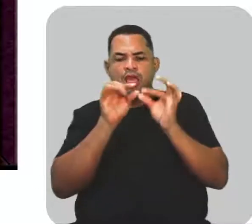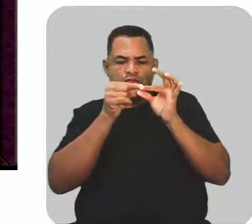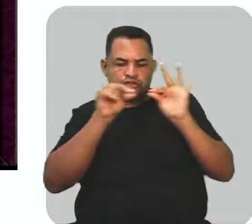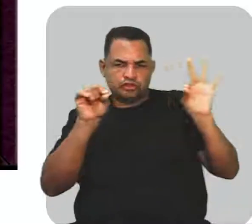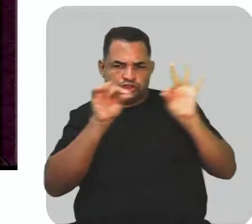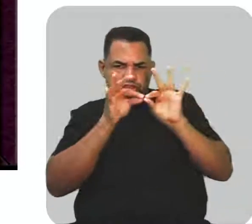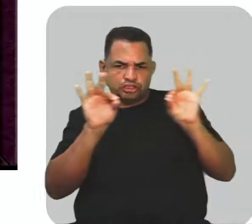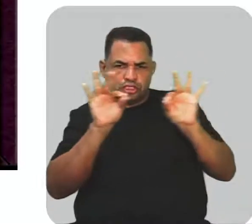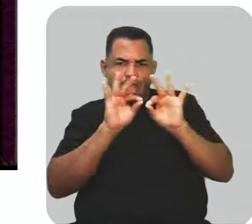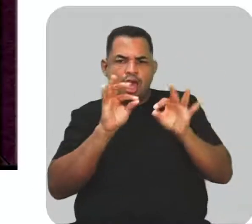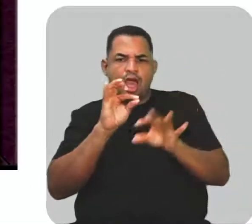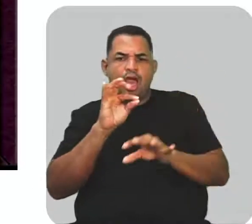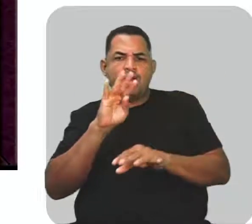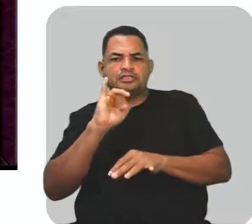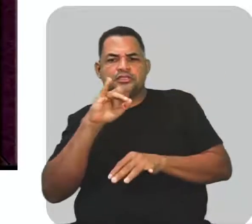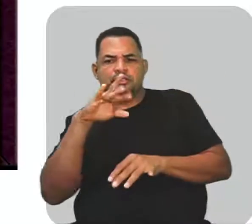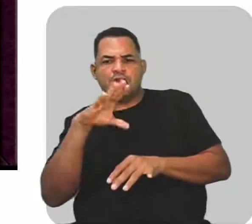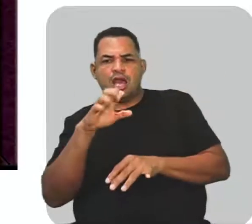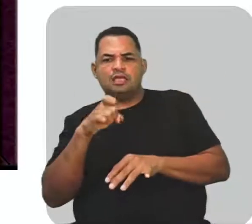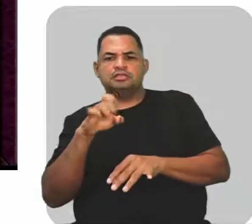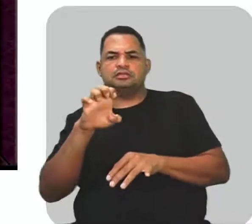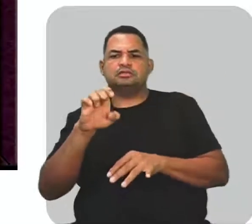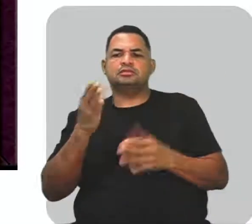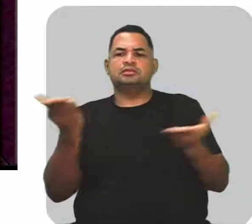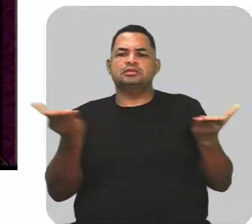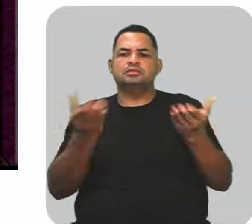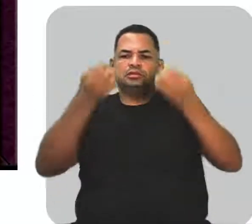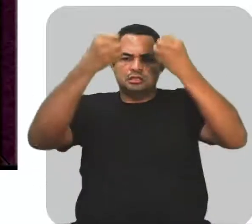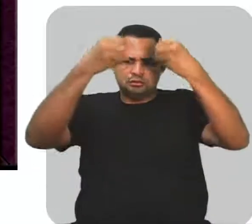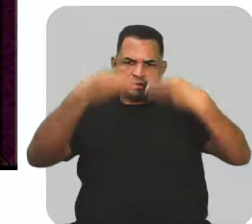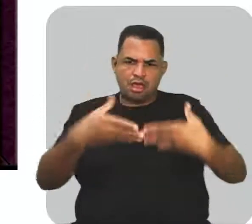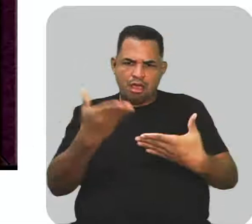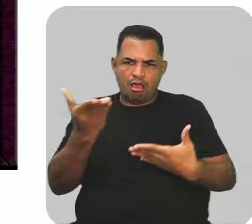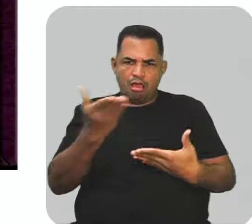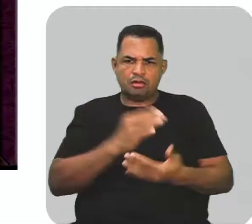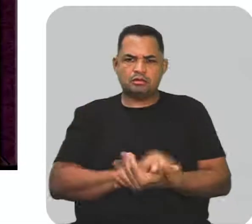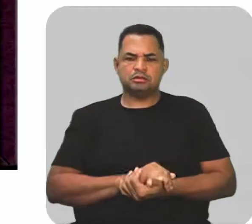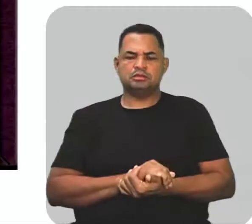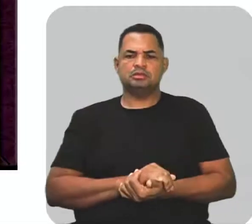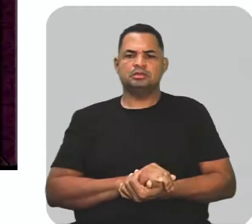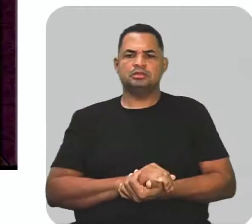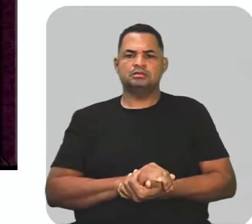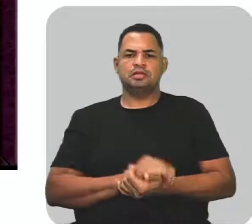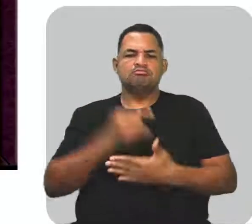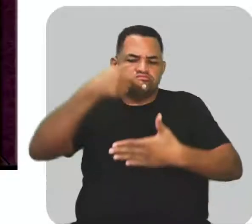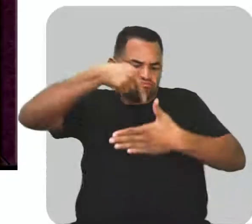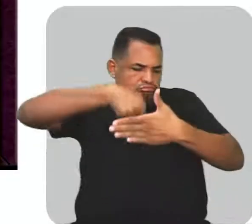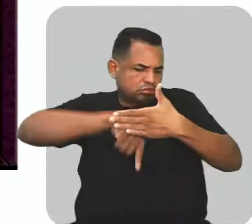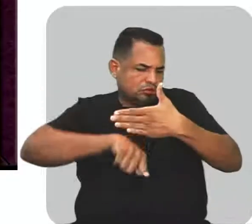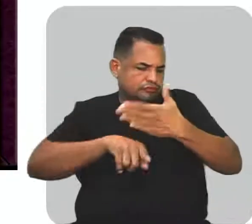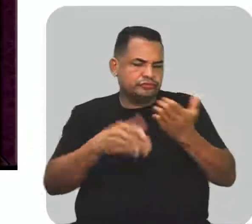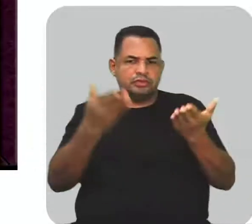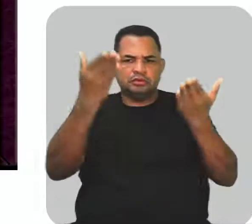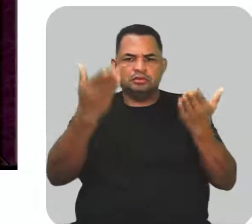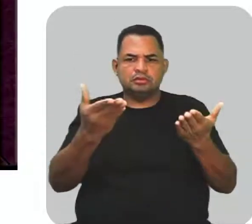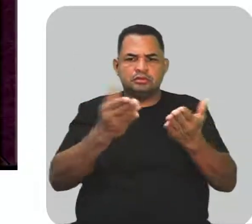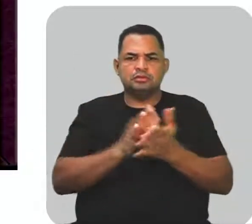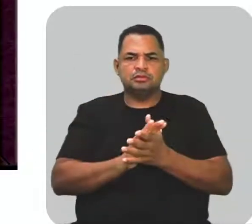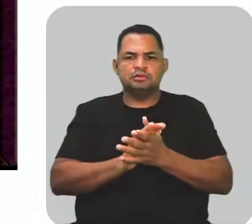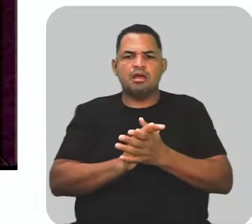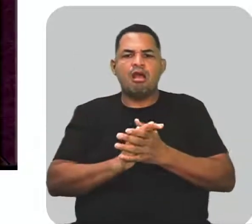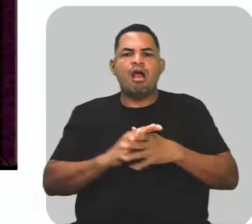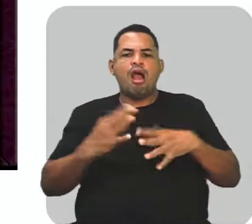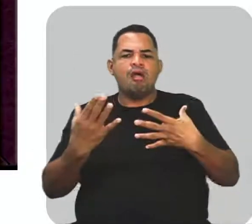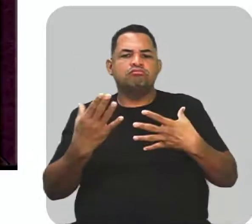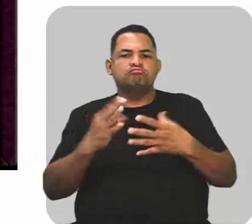essa ciência que a gente está neste momento, nesta aula, trabalhando aqui, vamos aprofundar a questão da